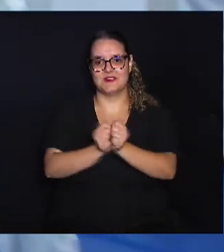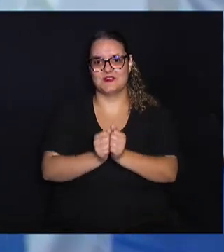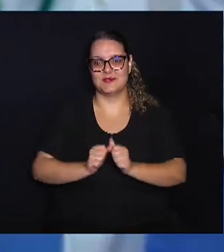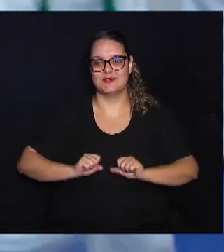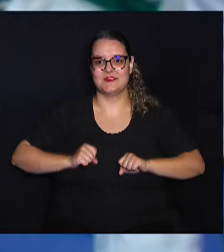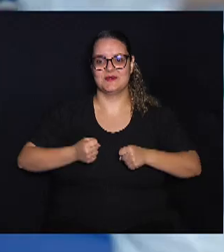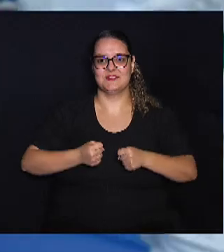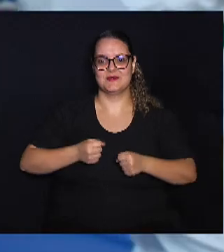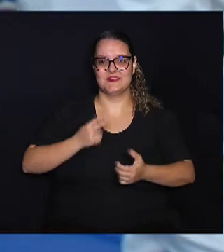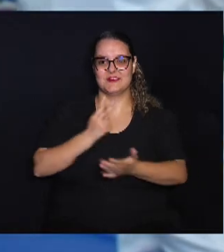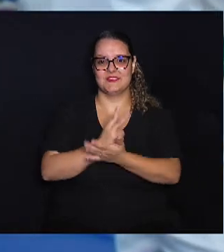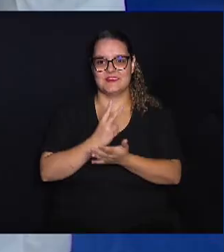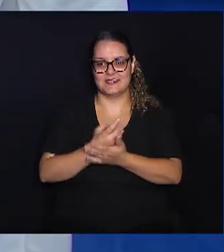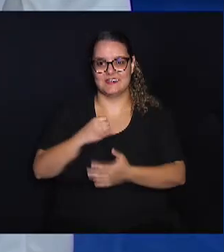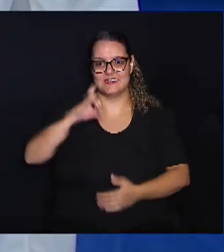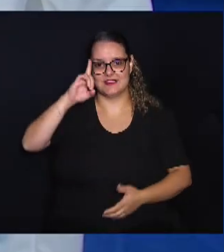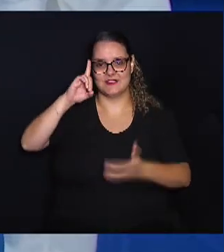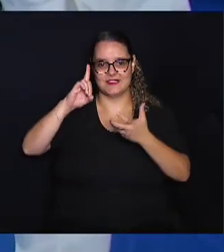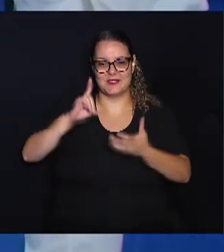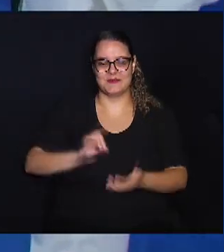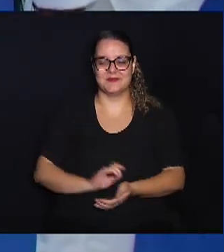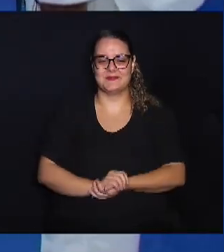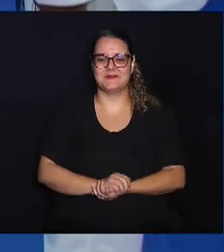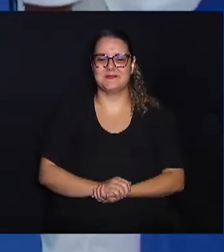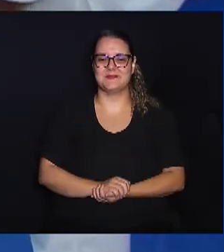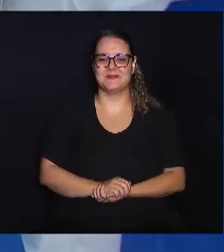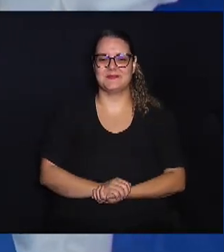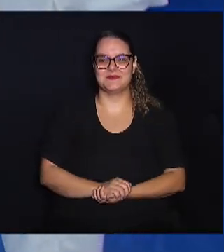continuar firmes se Deus quiser.